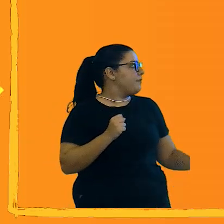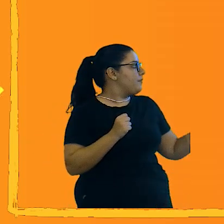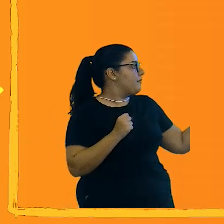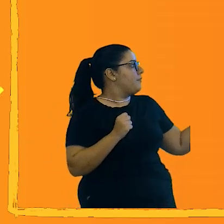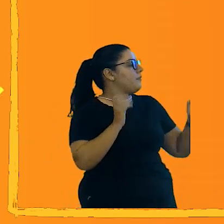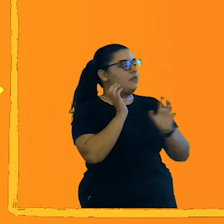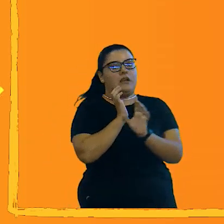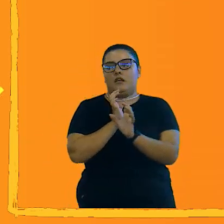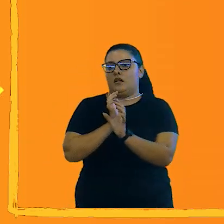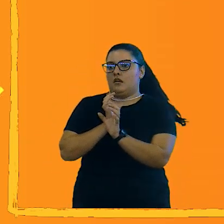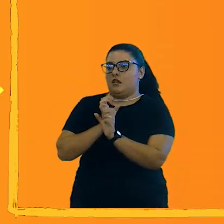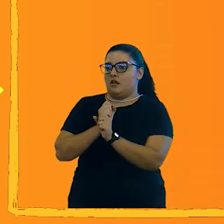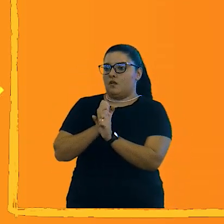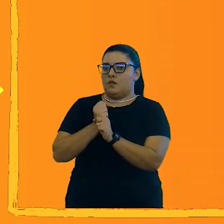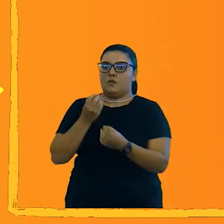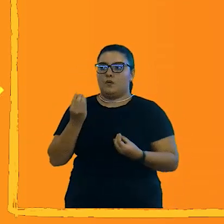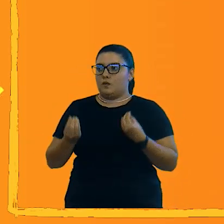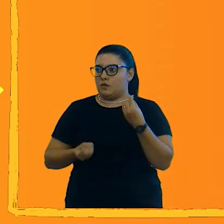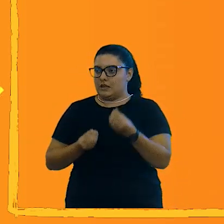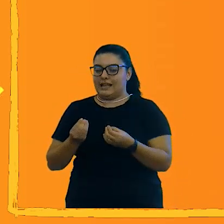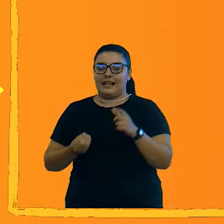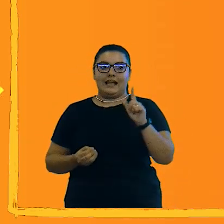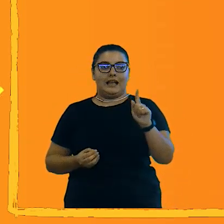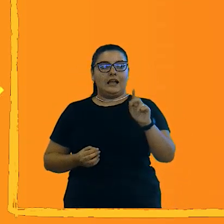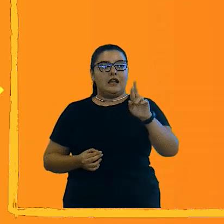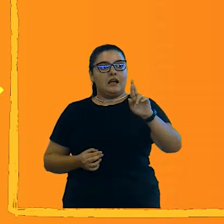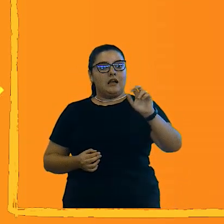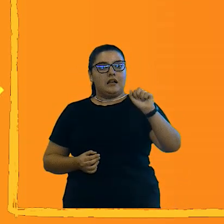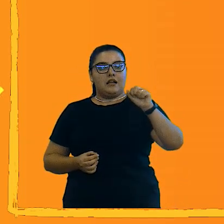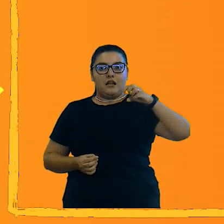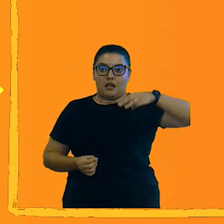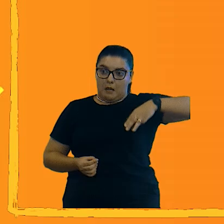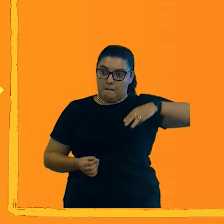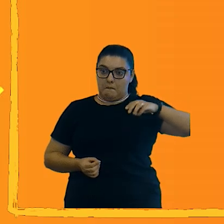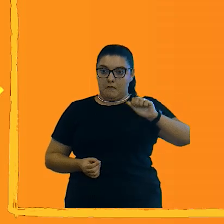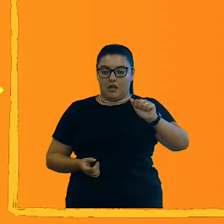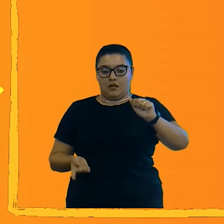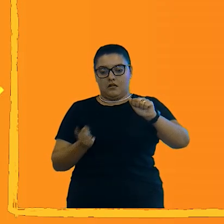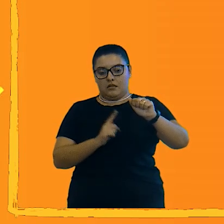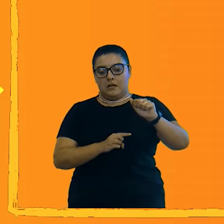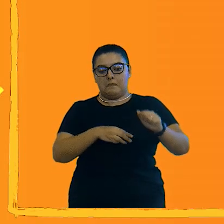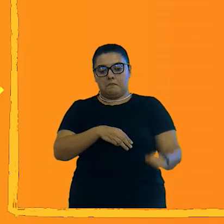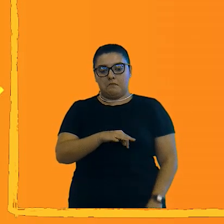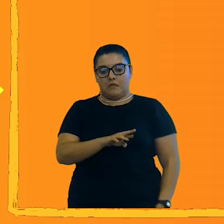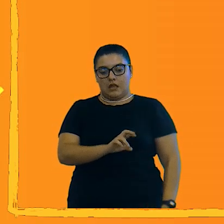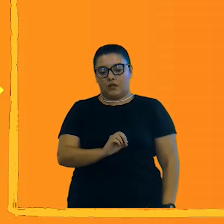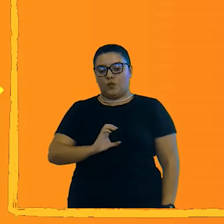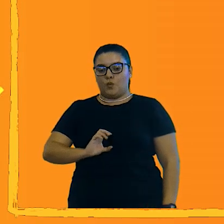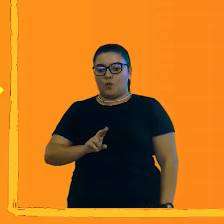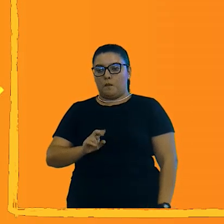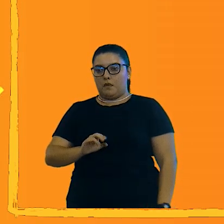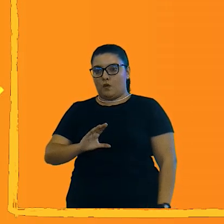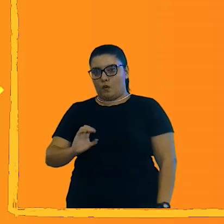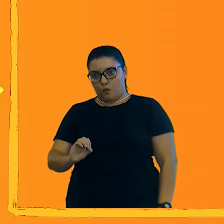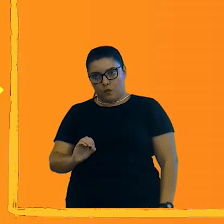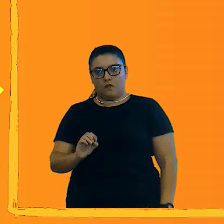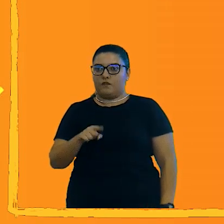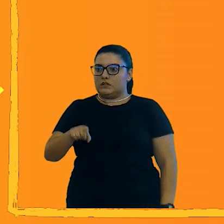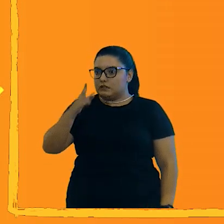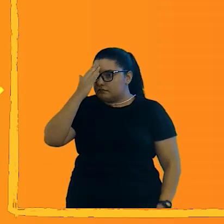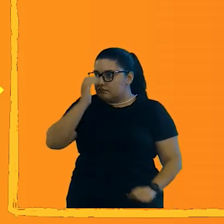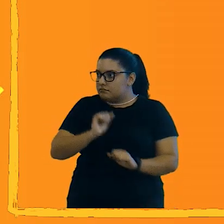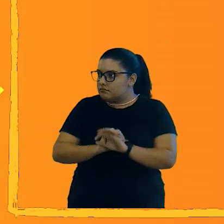calcular uma densidade grama por met Cico senhores Deu